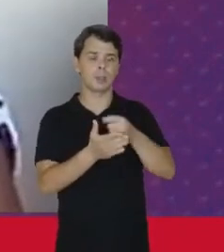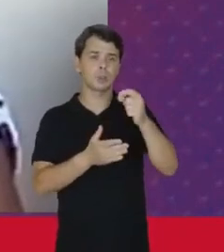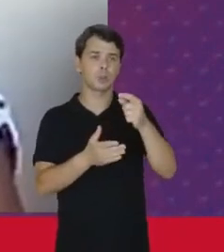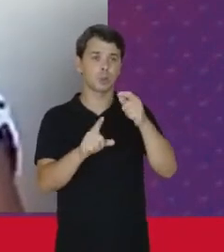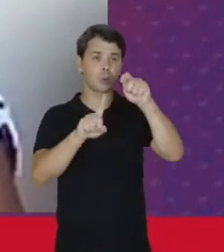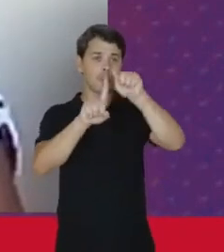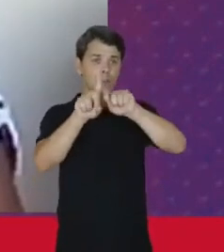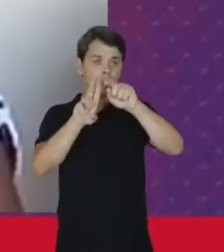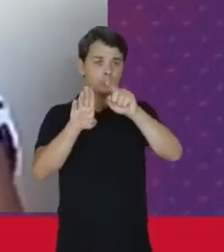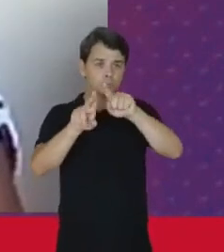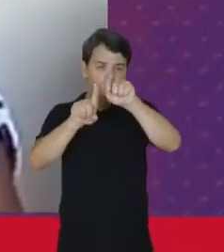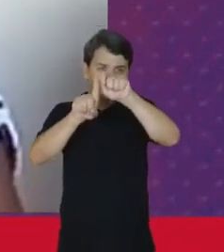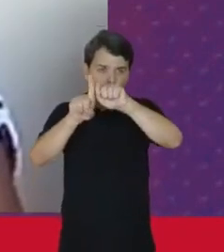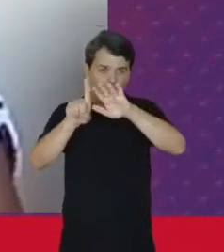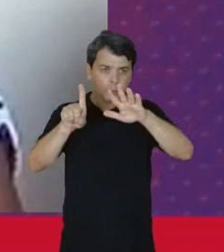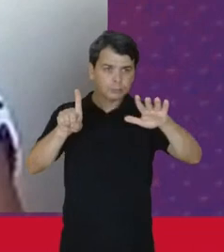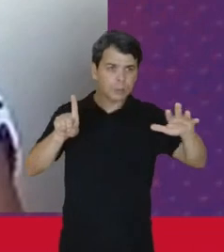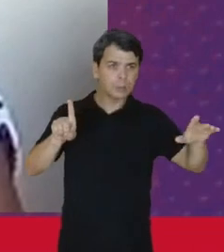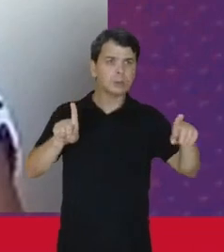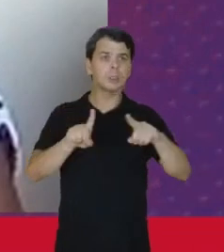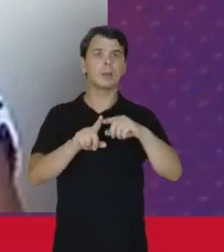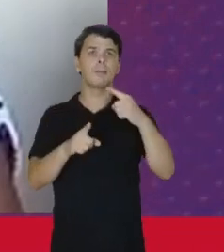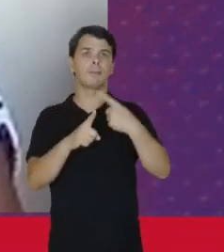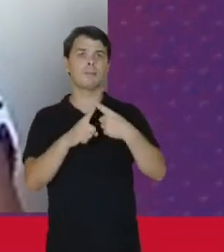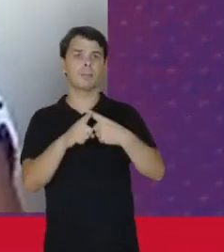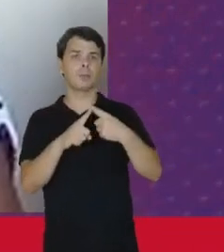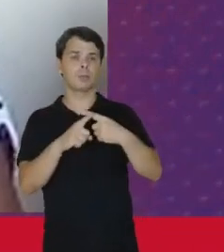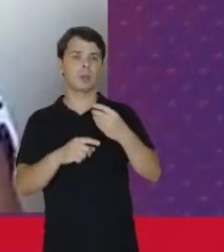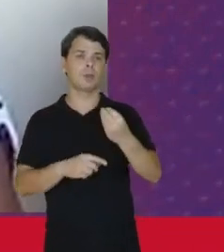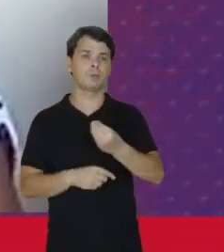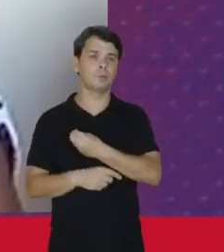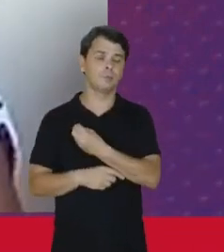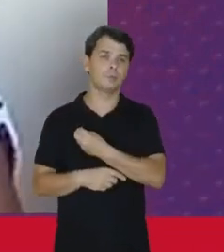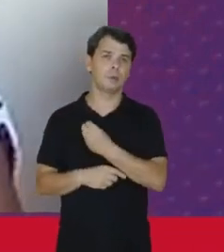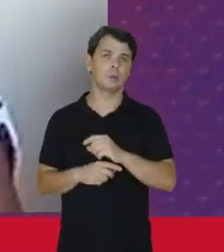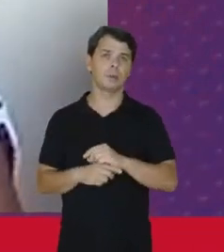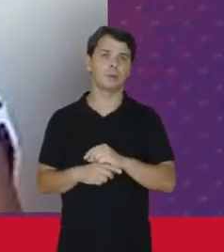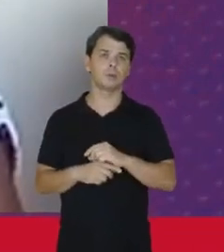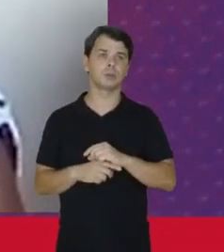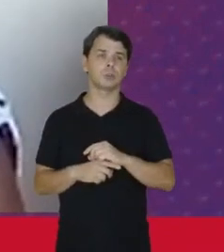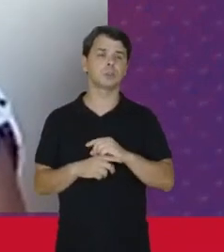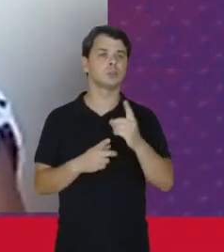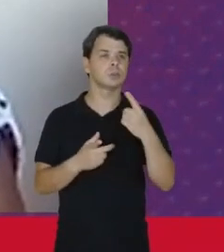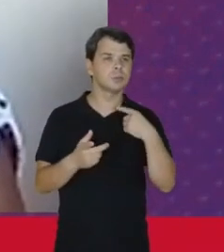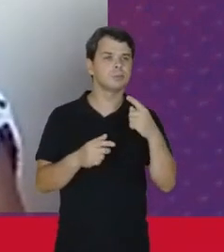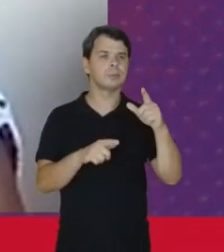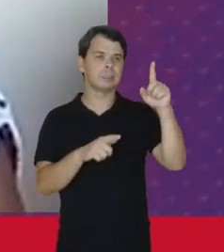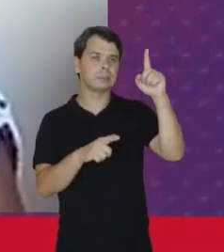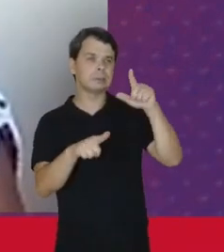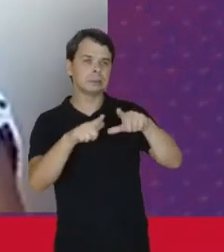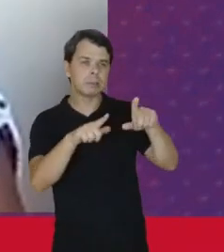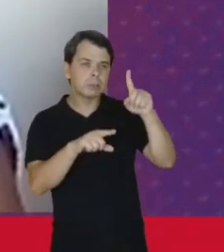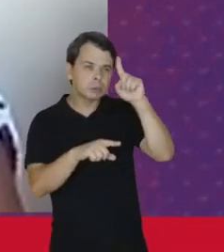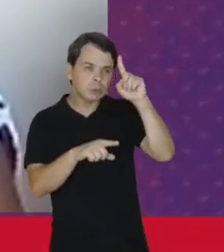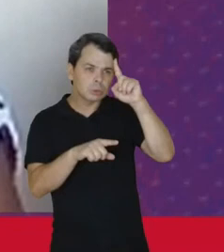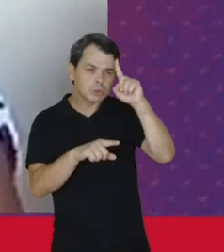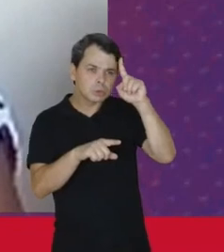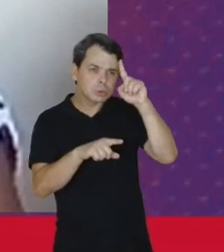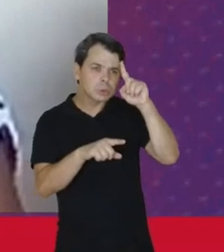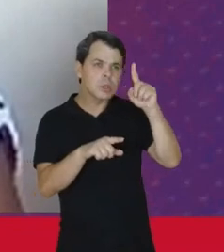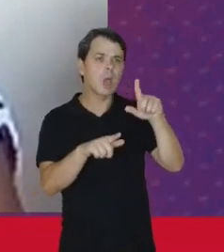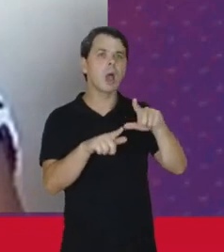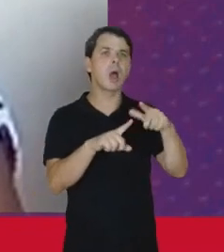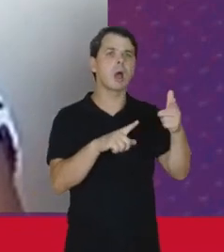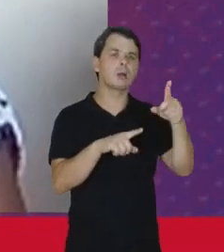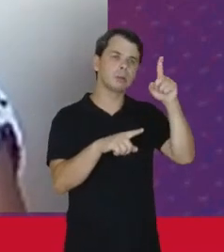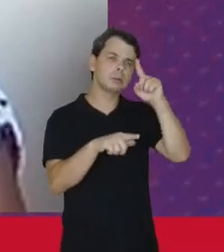mês, né? Mas por enquanto não está dando muito, porque eu estou vivendo de diárias, né? Eu faço as diárias